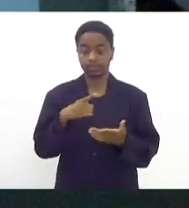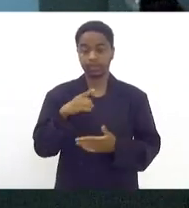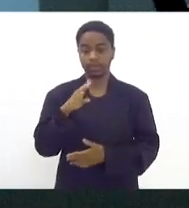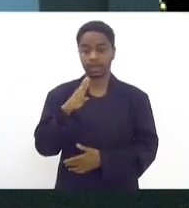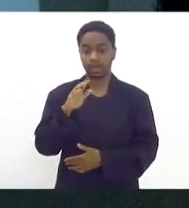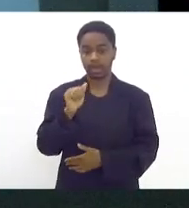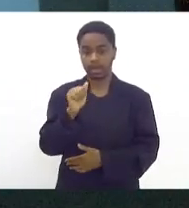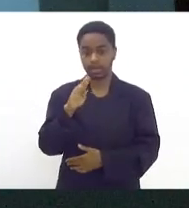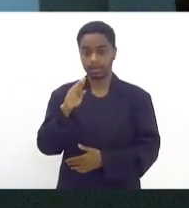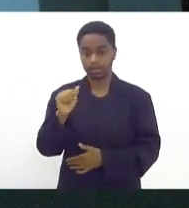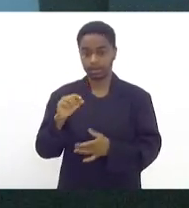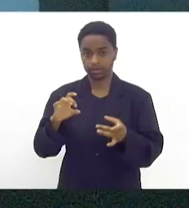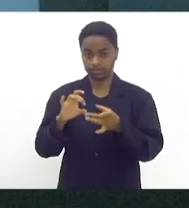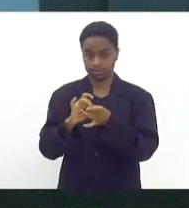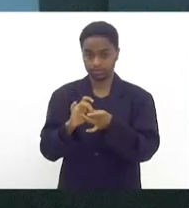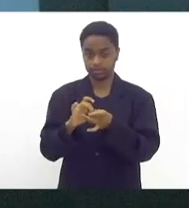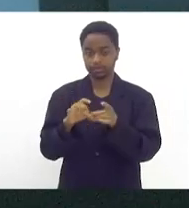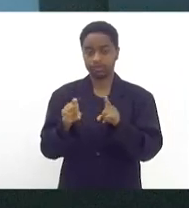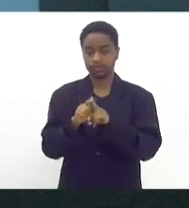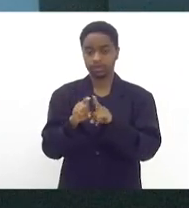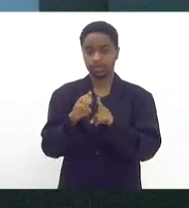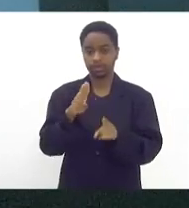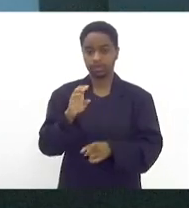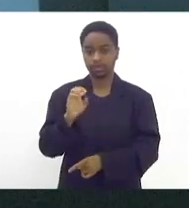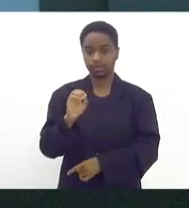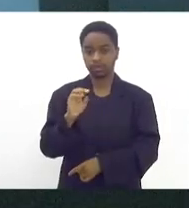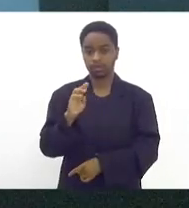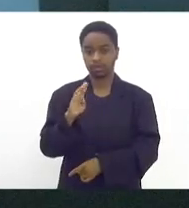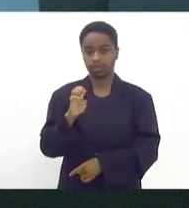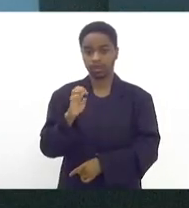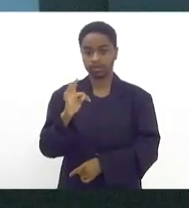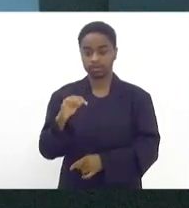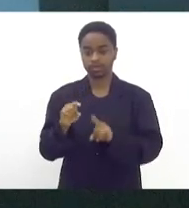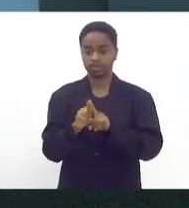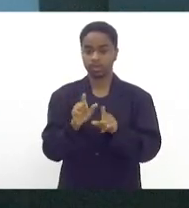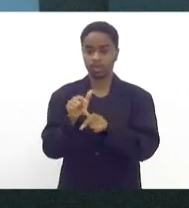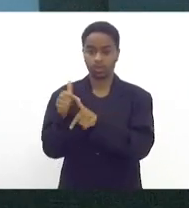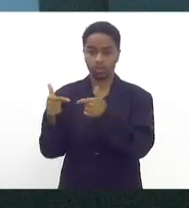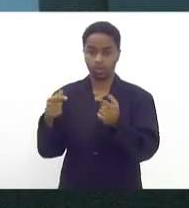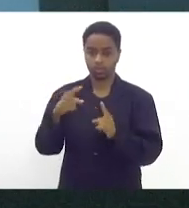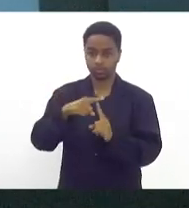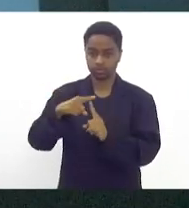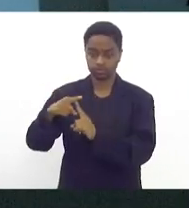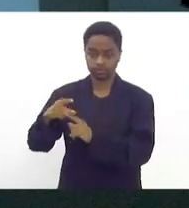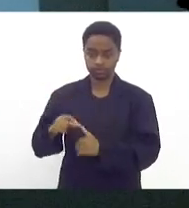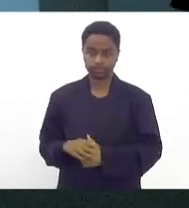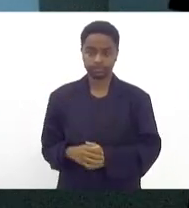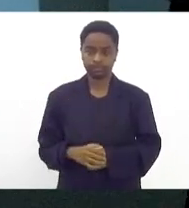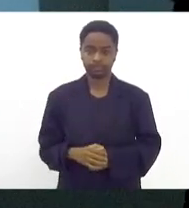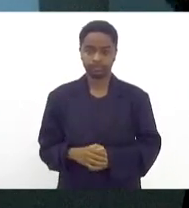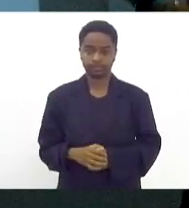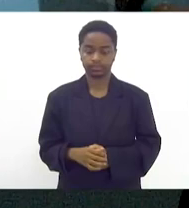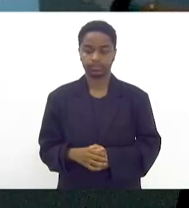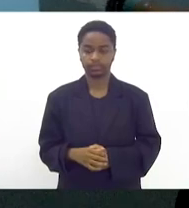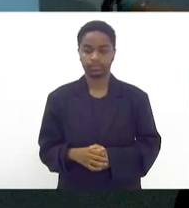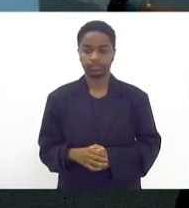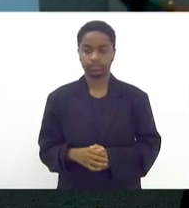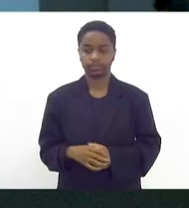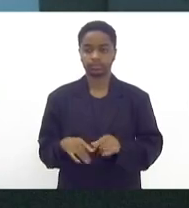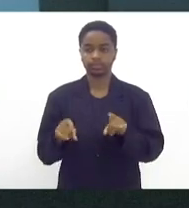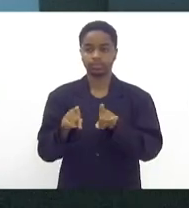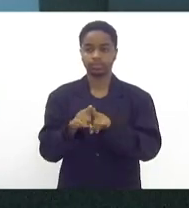aba bobet e outros eh e também as